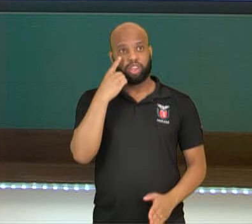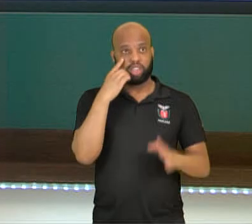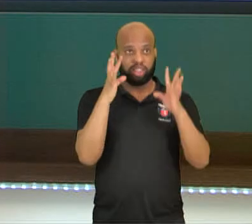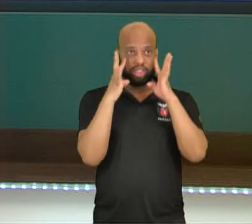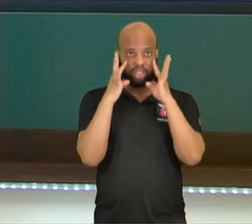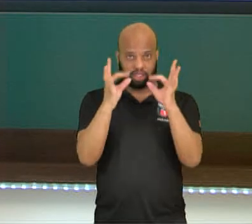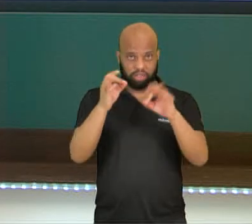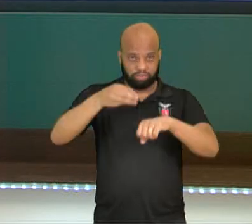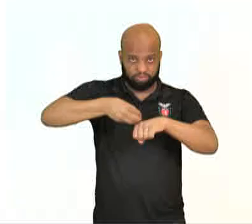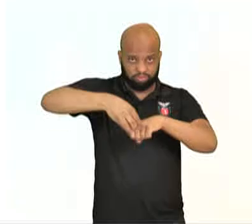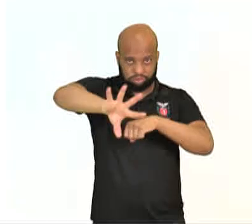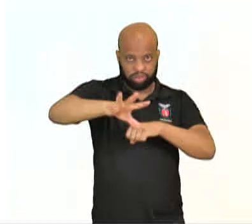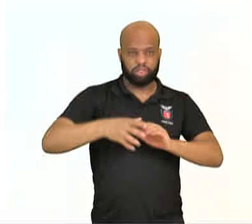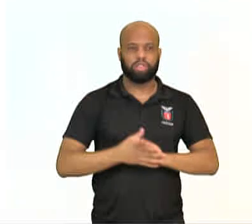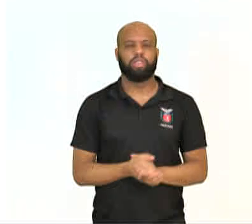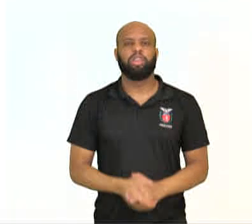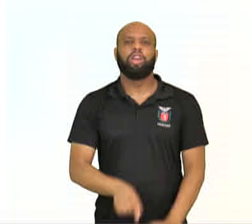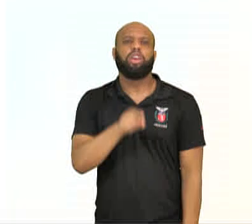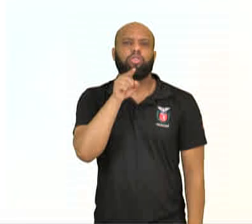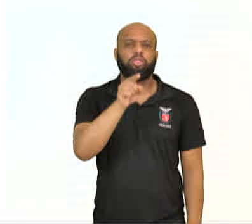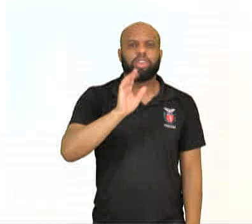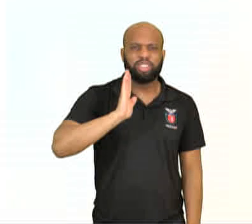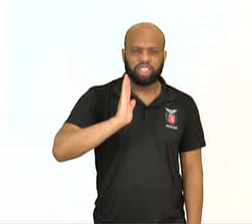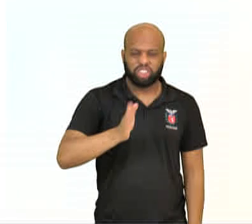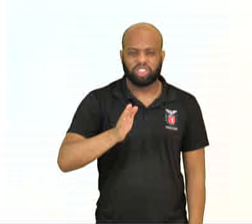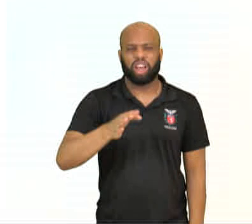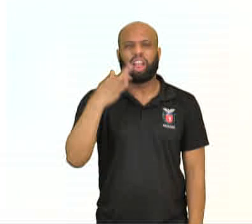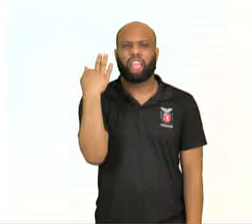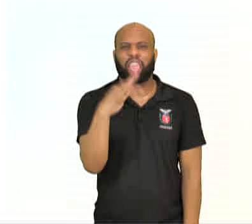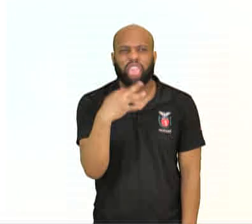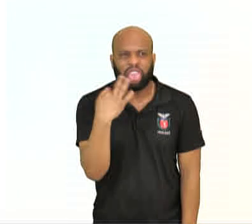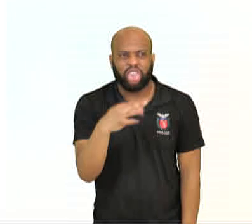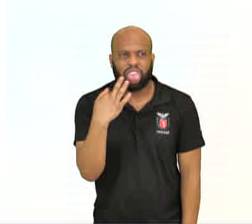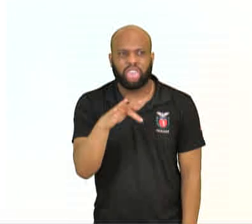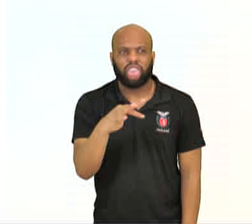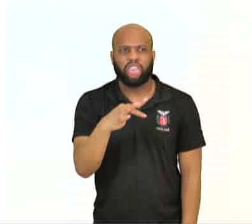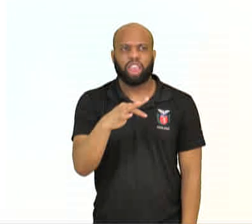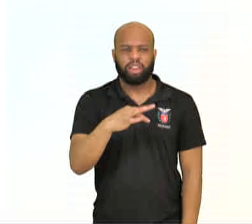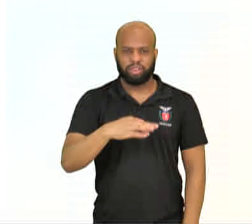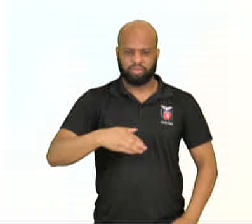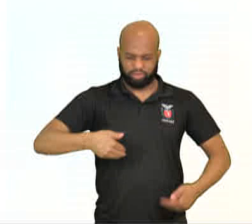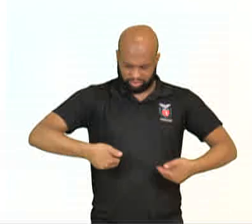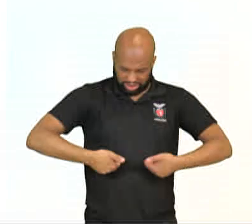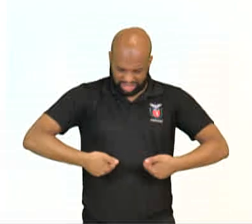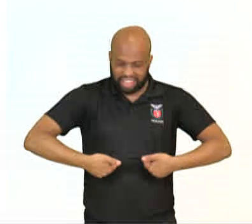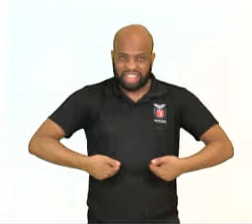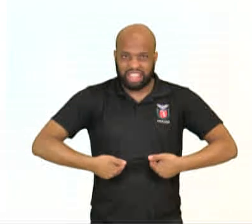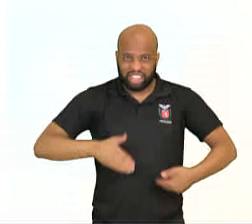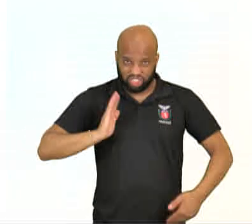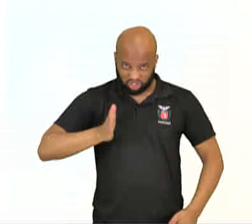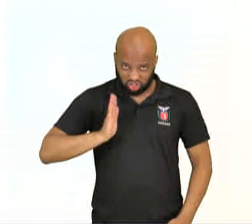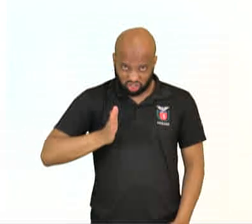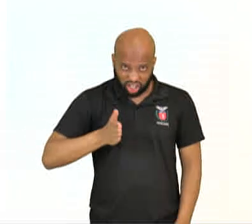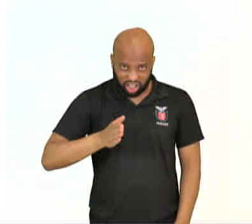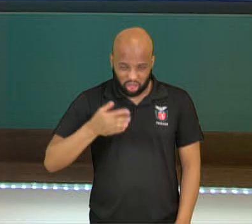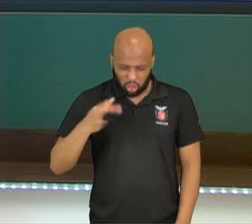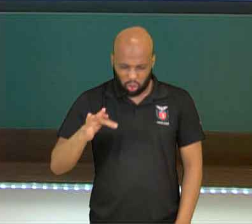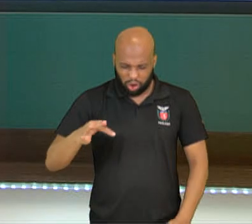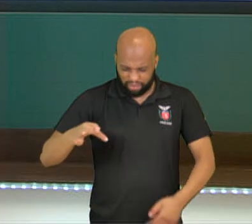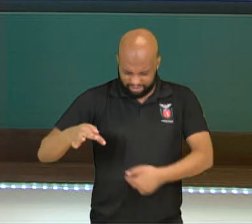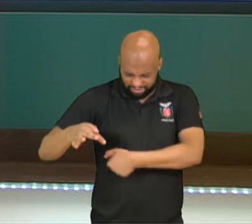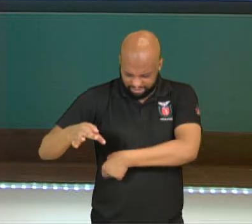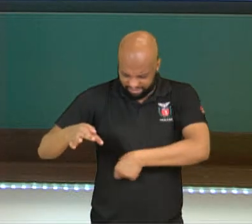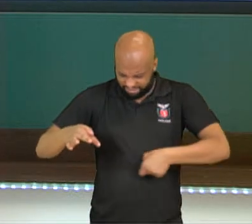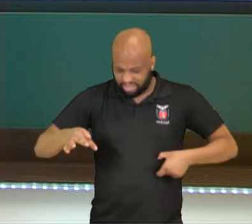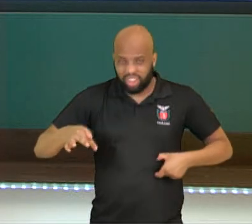nas orientações. Você já teve aquela dorzinha chata embaixo de suas costelas depois de correr um pouco? Aquela dorzinha que